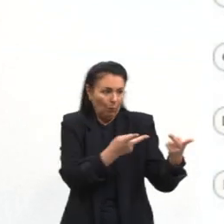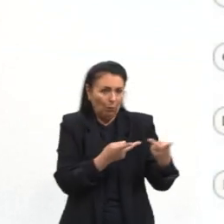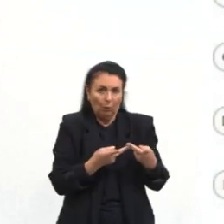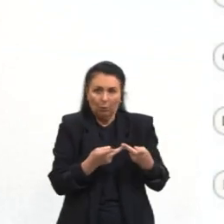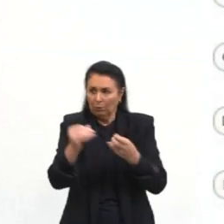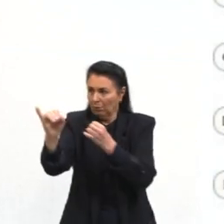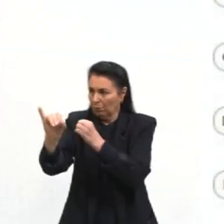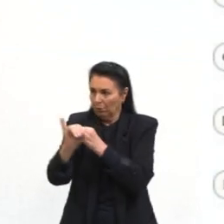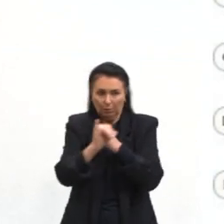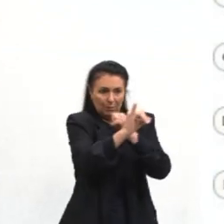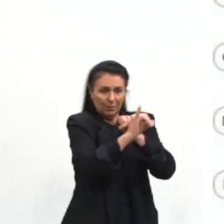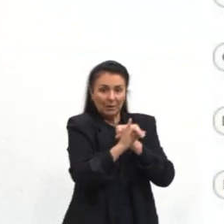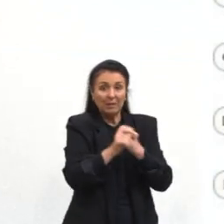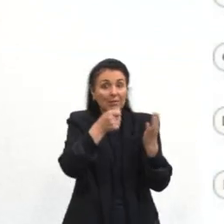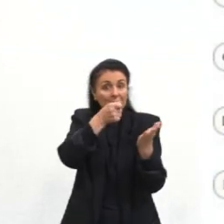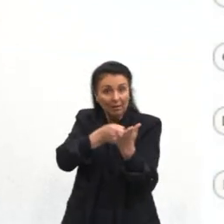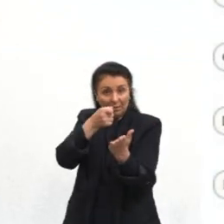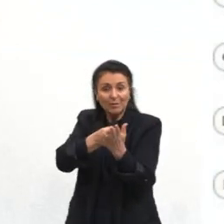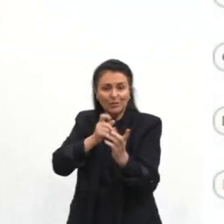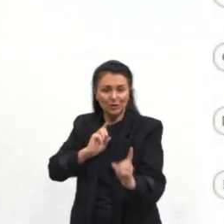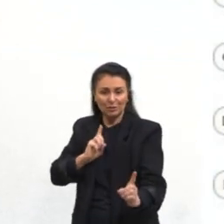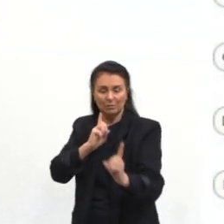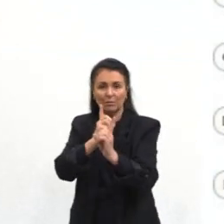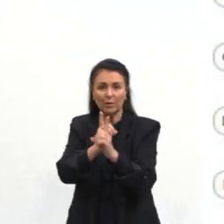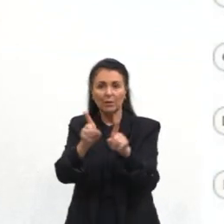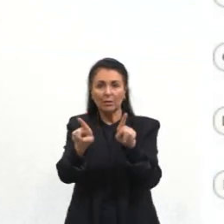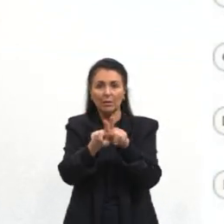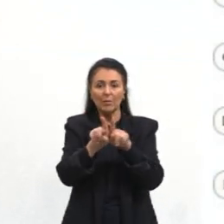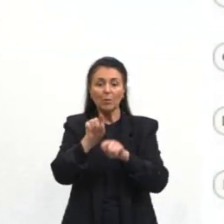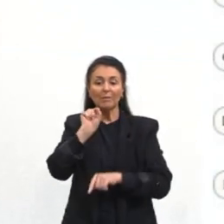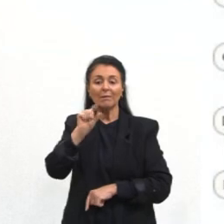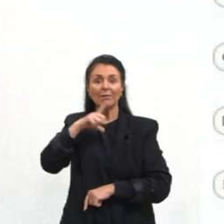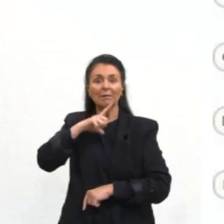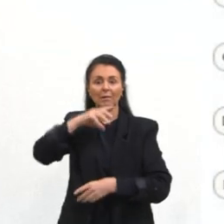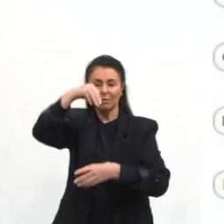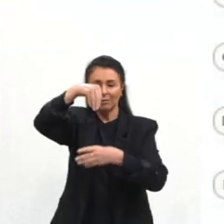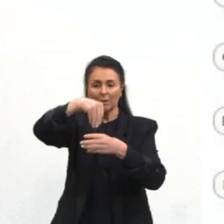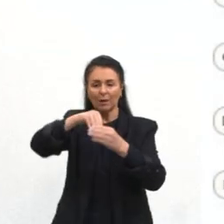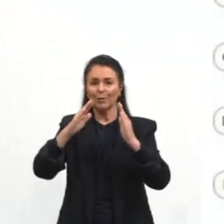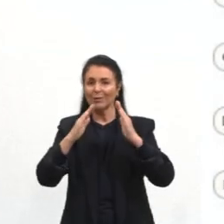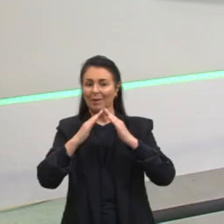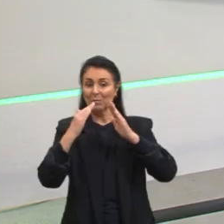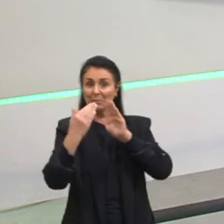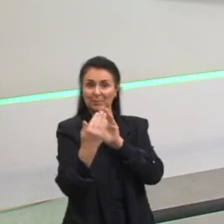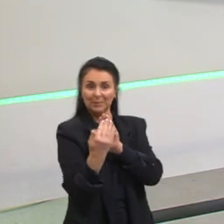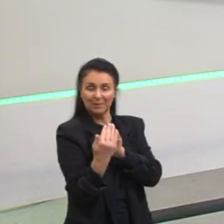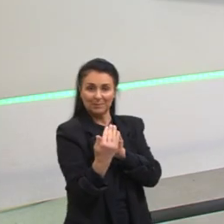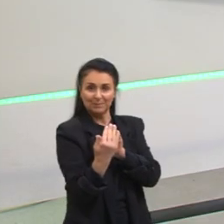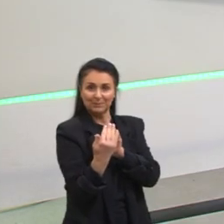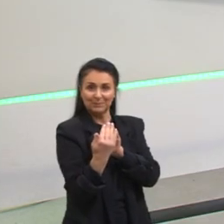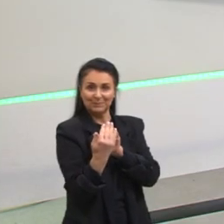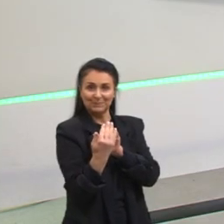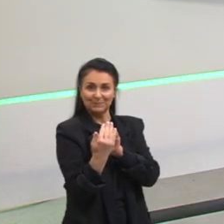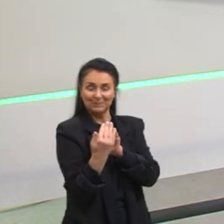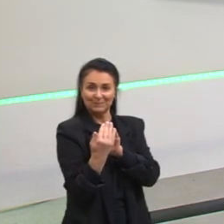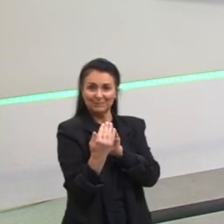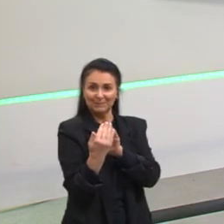tantas tentativas né descobrir o que tem o que tem dentro dessa esperamos na